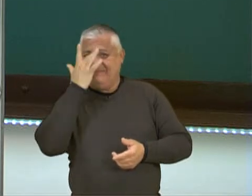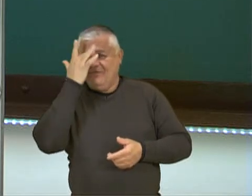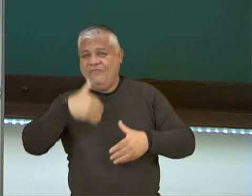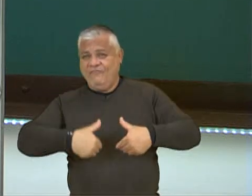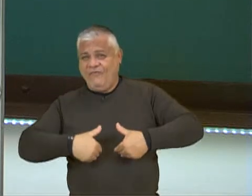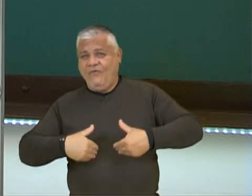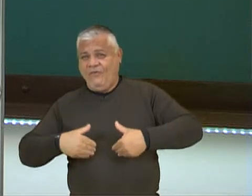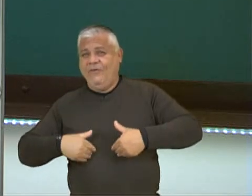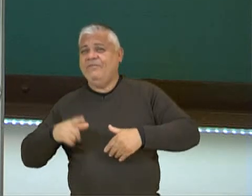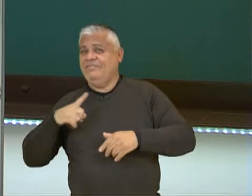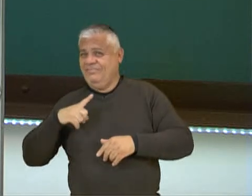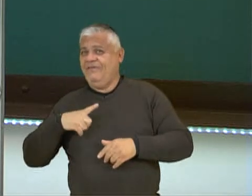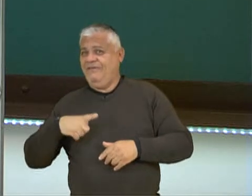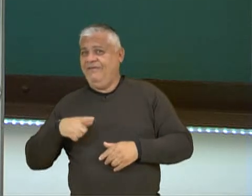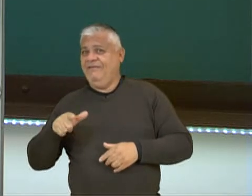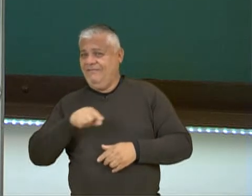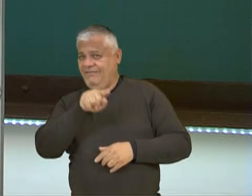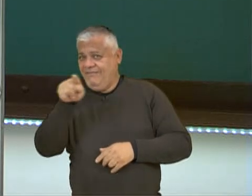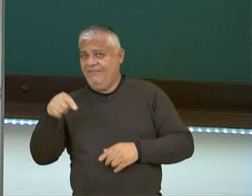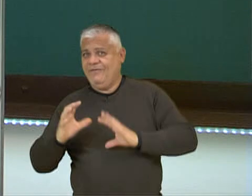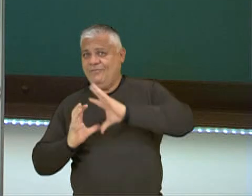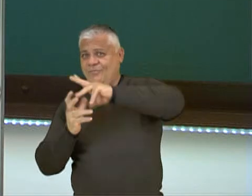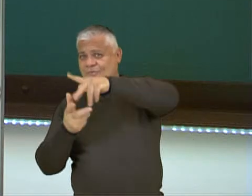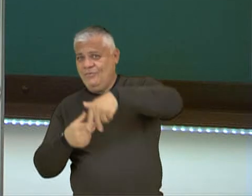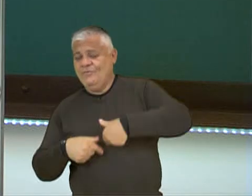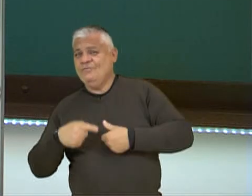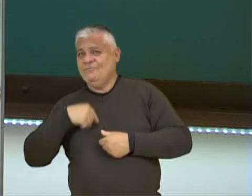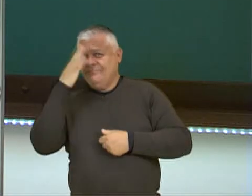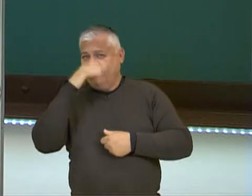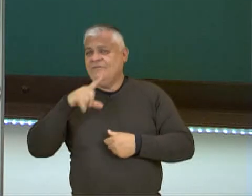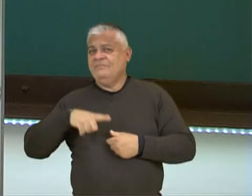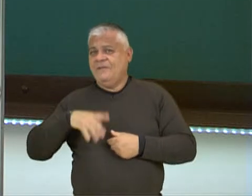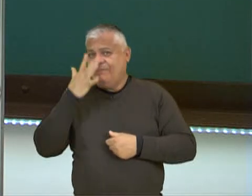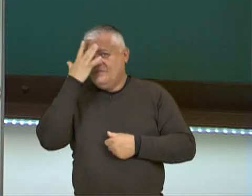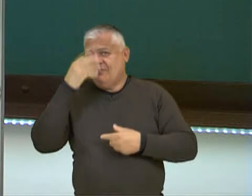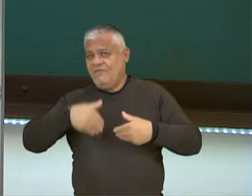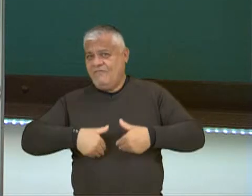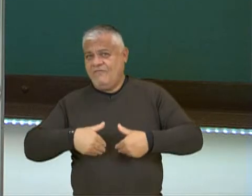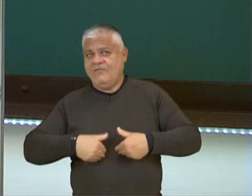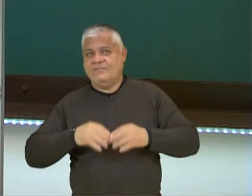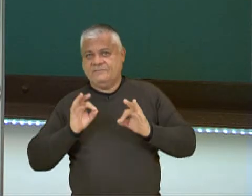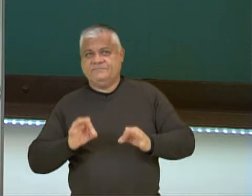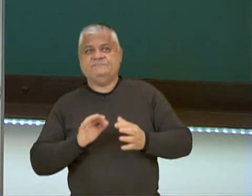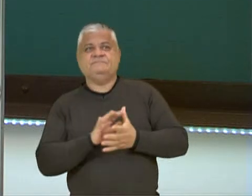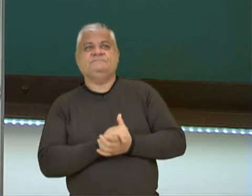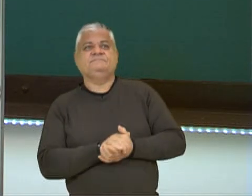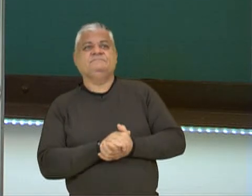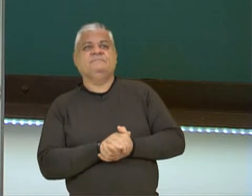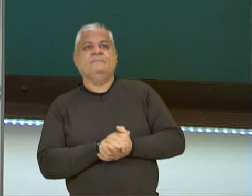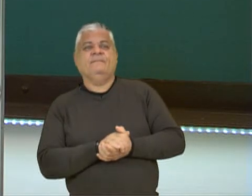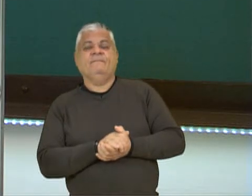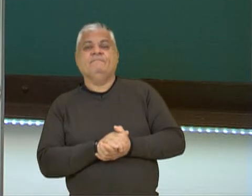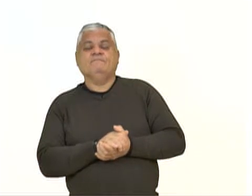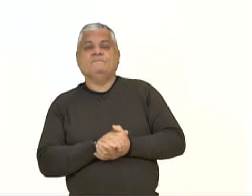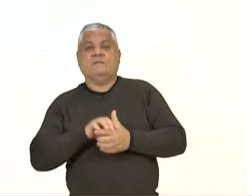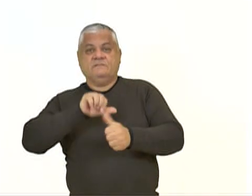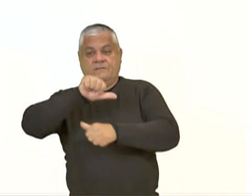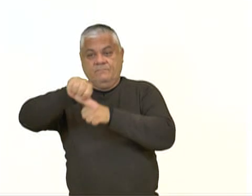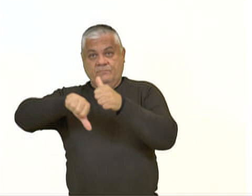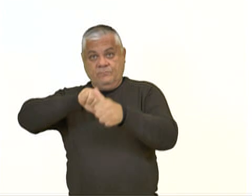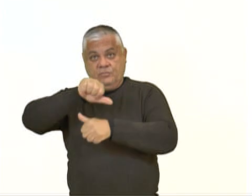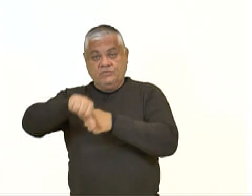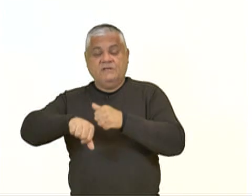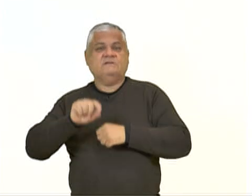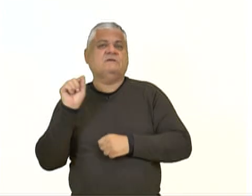esse alimento ainda não chegou de forma efetiva para toda a população do mundo, certo? Essa modernização